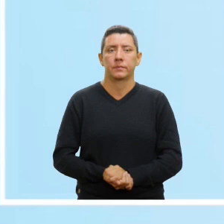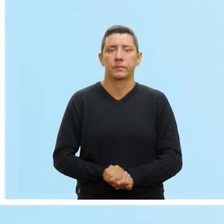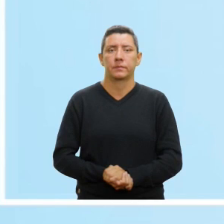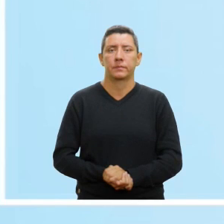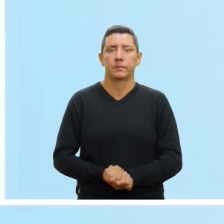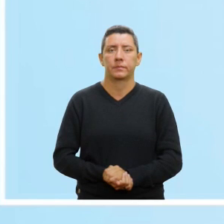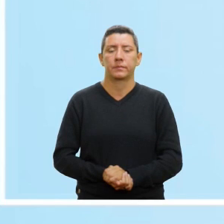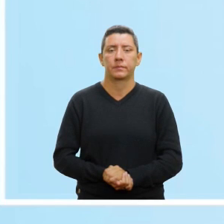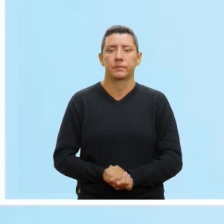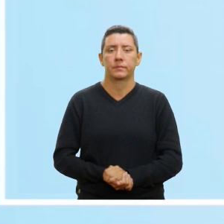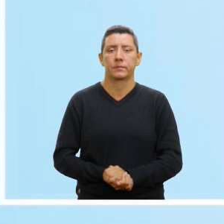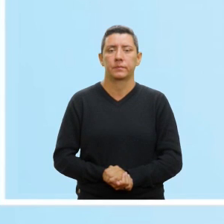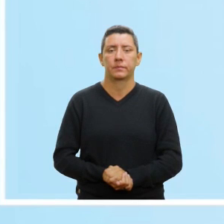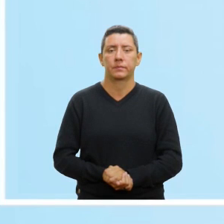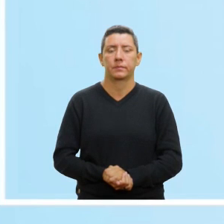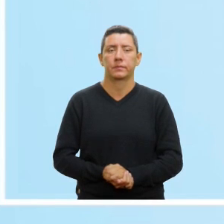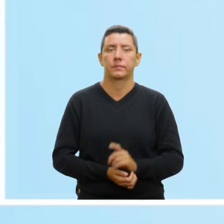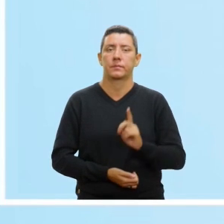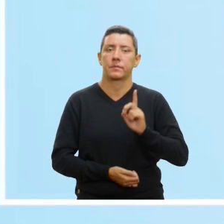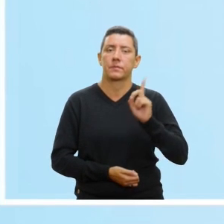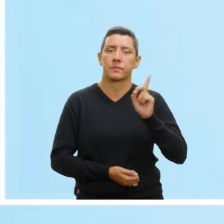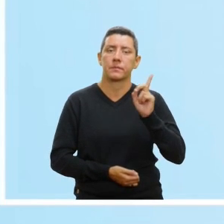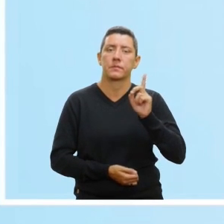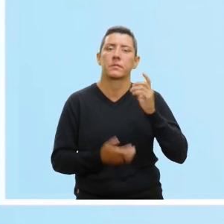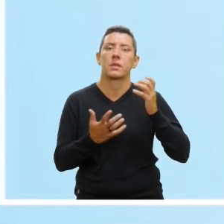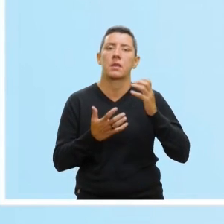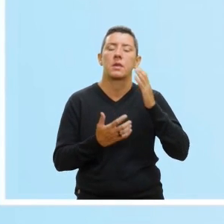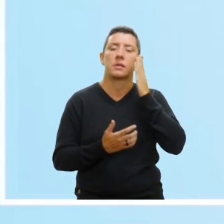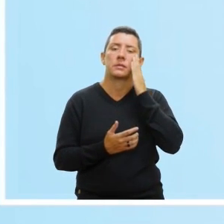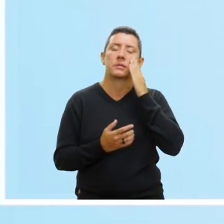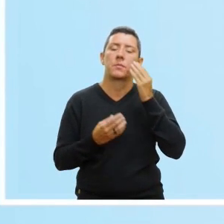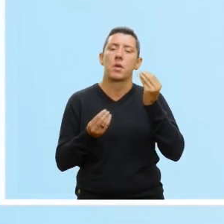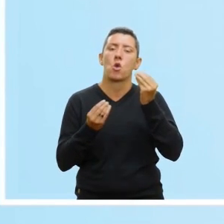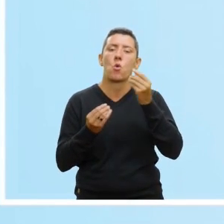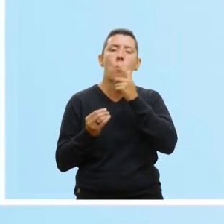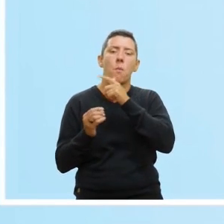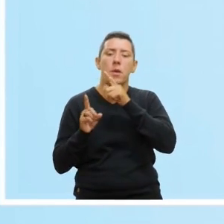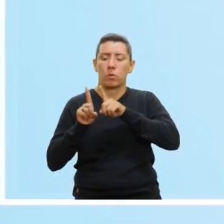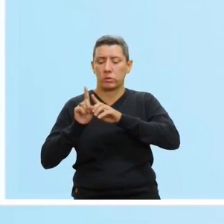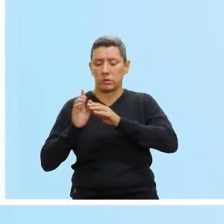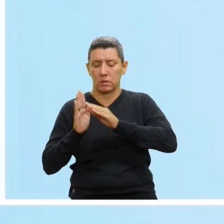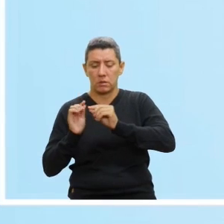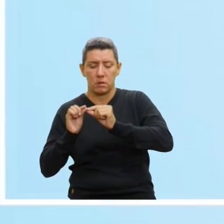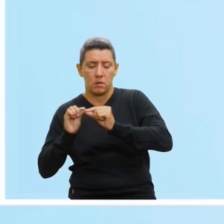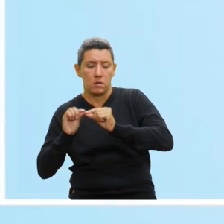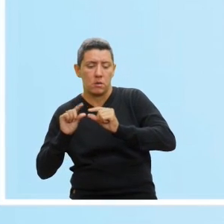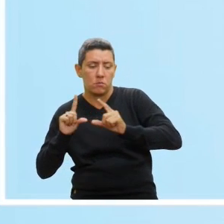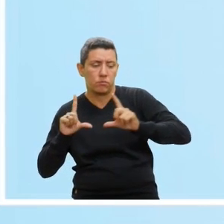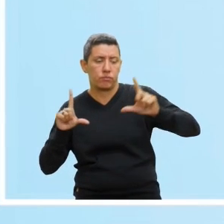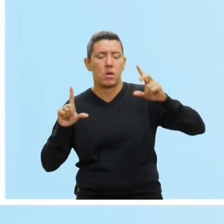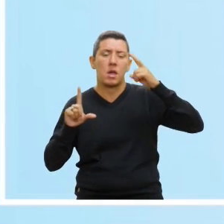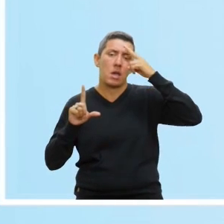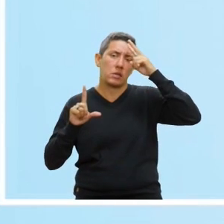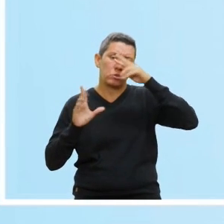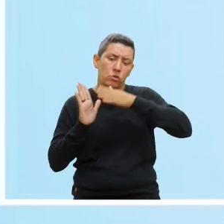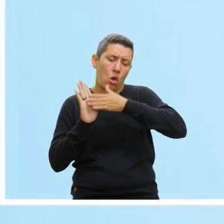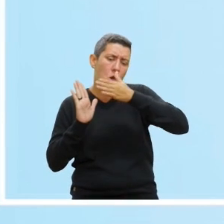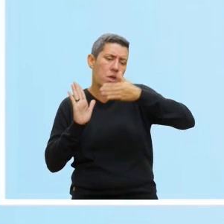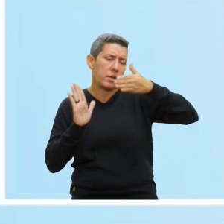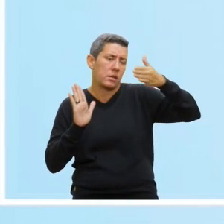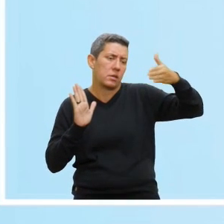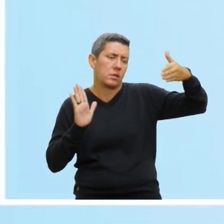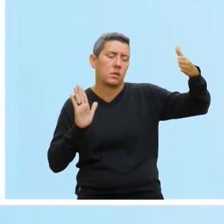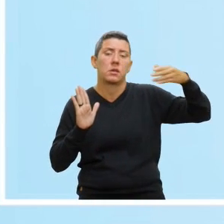Bacana. Aqui eu queria comentar um pouco sobre a evolução da tecnologia DWDM em si, né? Como que a Huawei vê